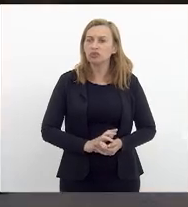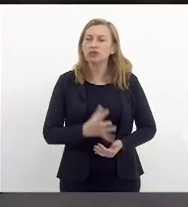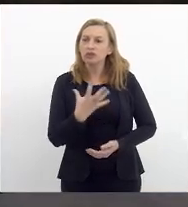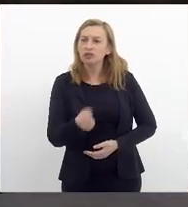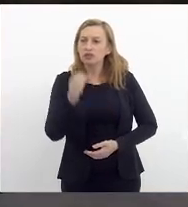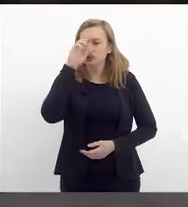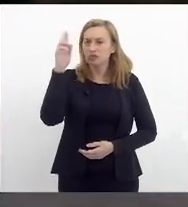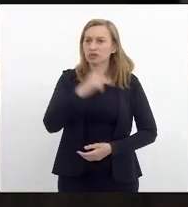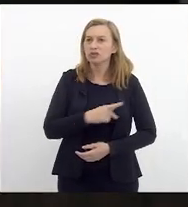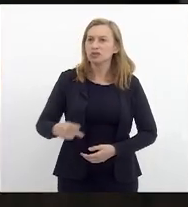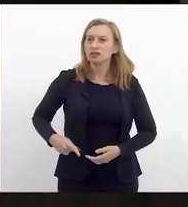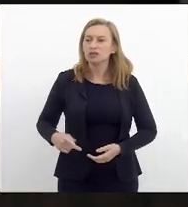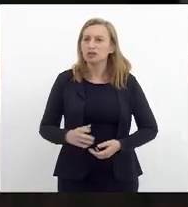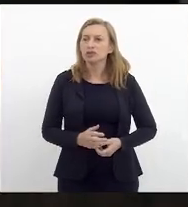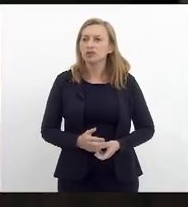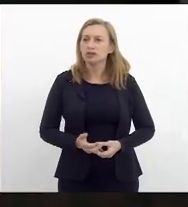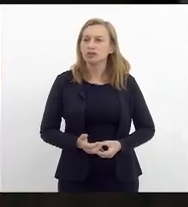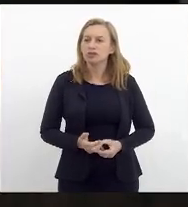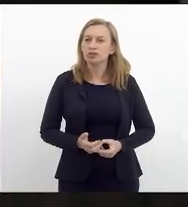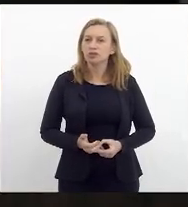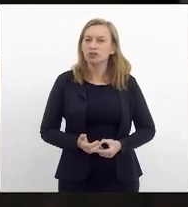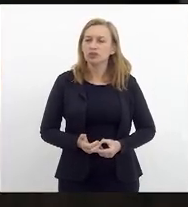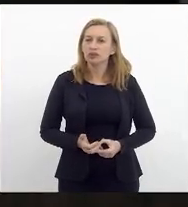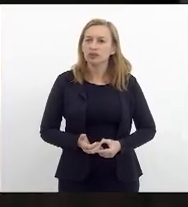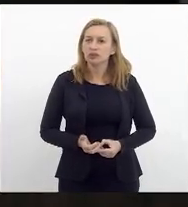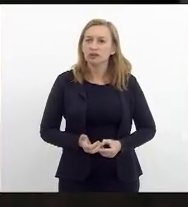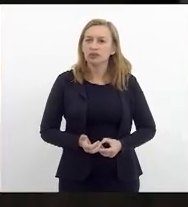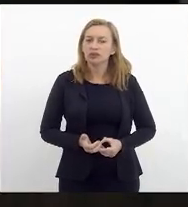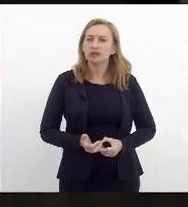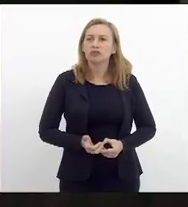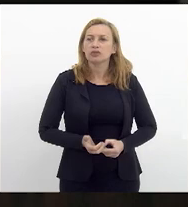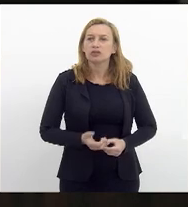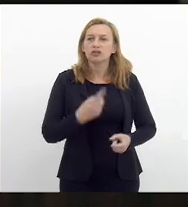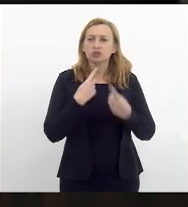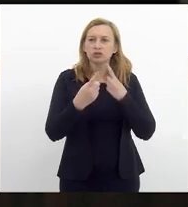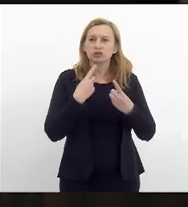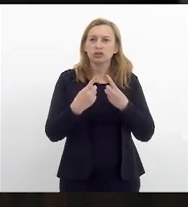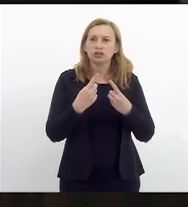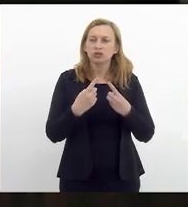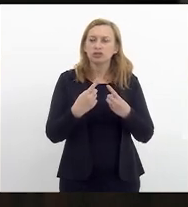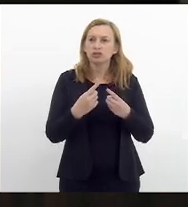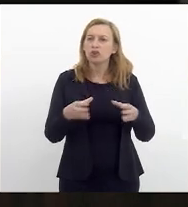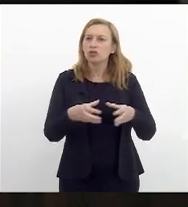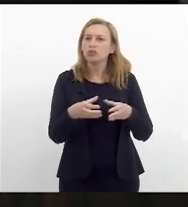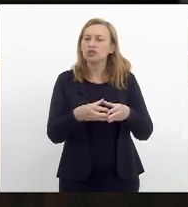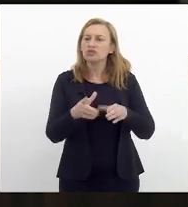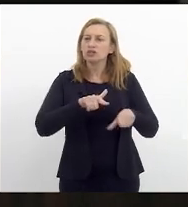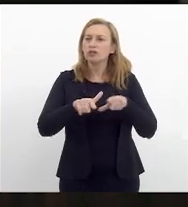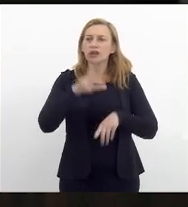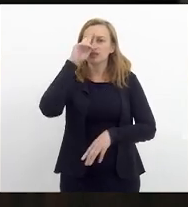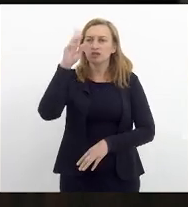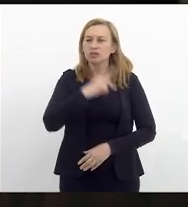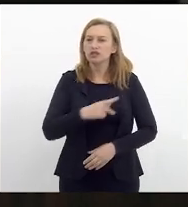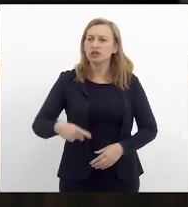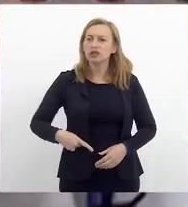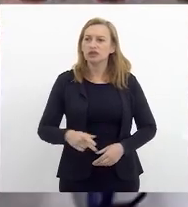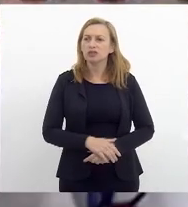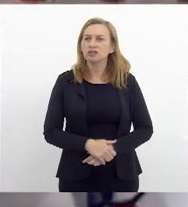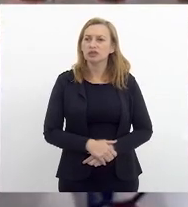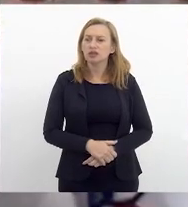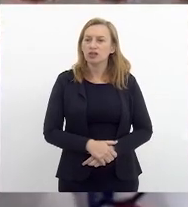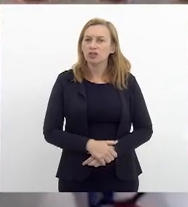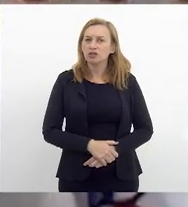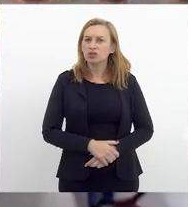Favorável, presidente. Os pareceres emitidos em discussão. Esqueceu a Comissão do Trabalho, presidente.